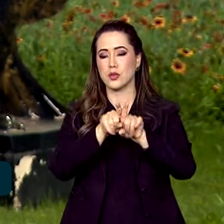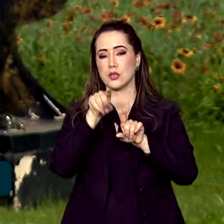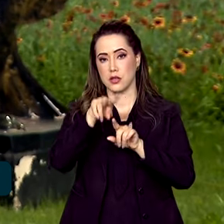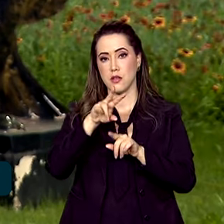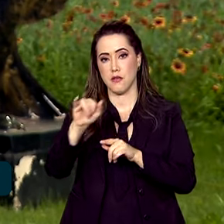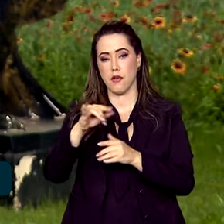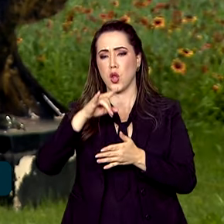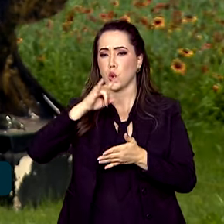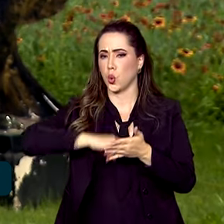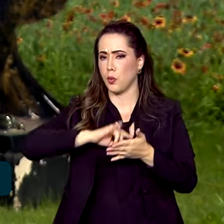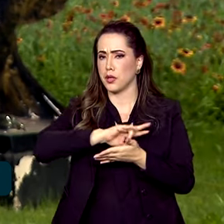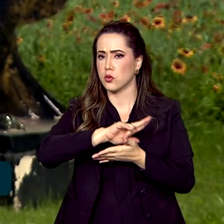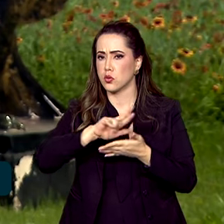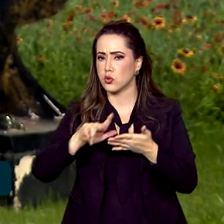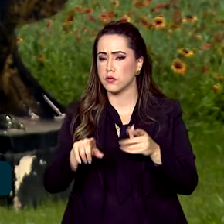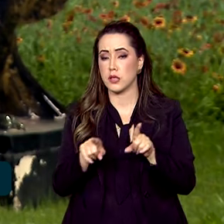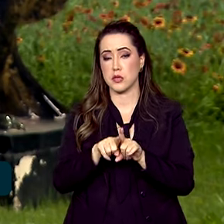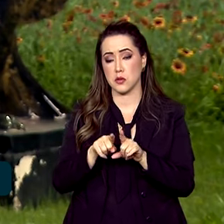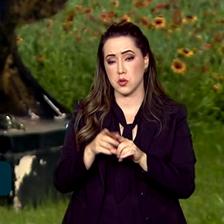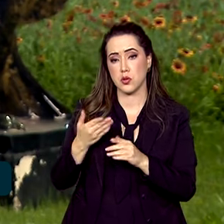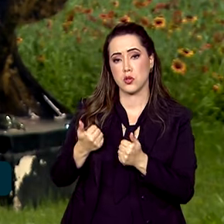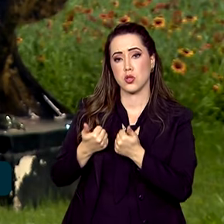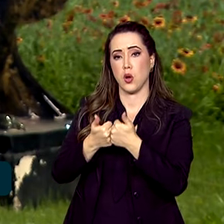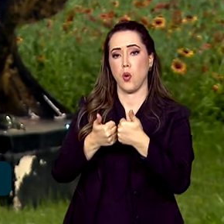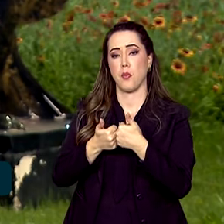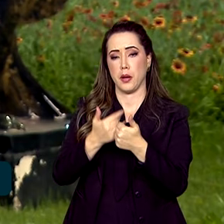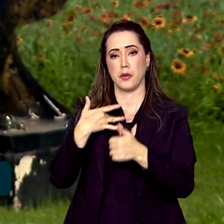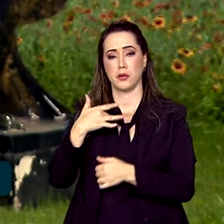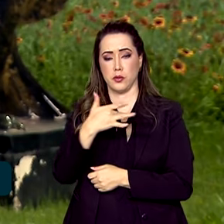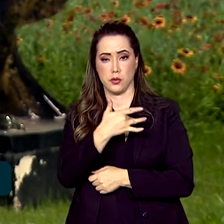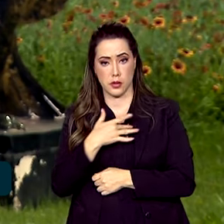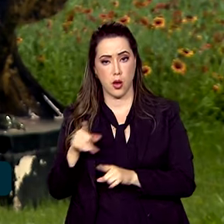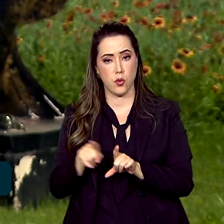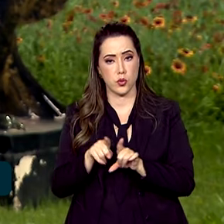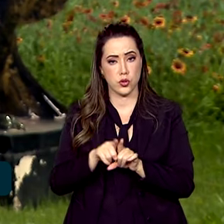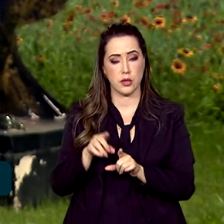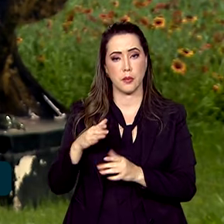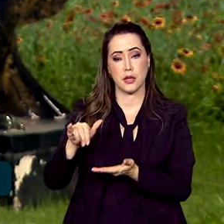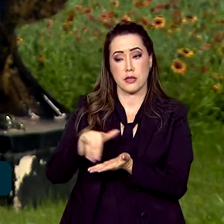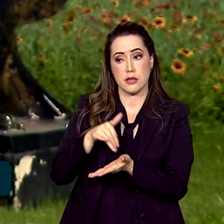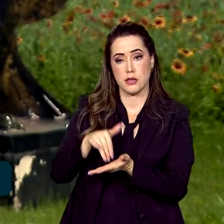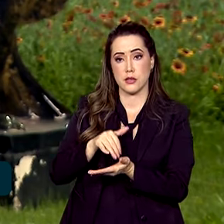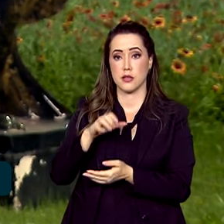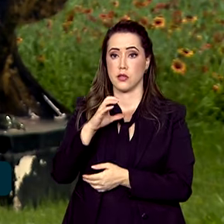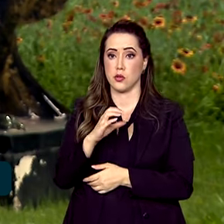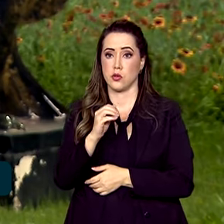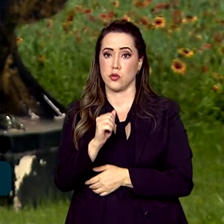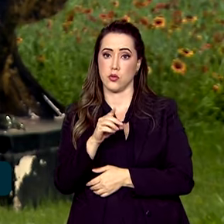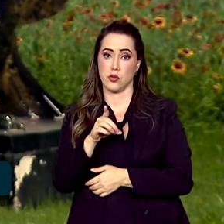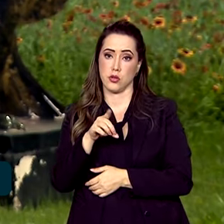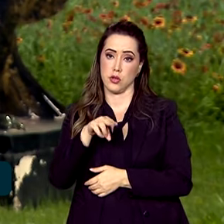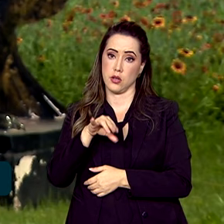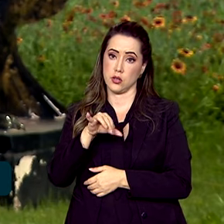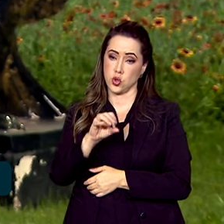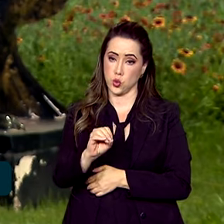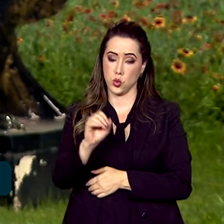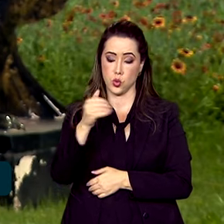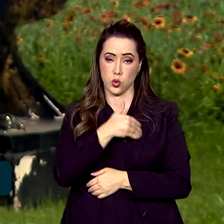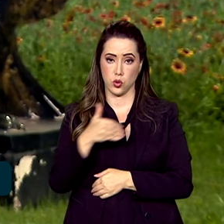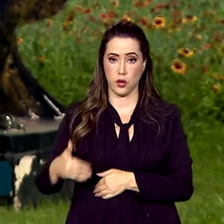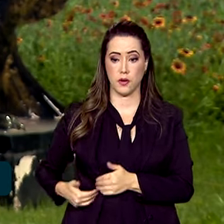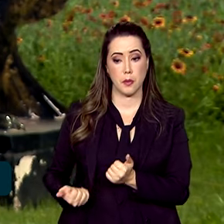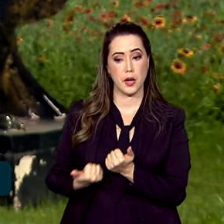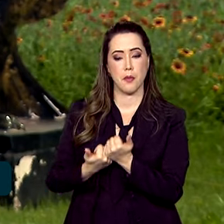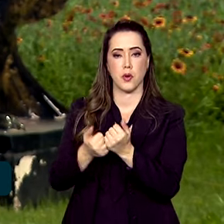regularização obrigatória e de acompanhamento de saúde, além de fazer a inscrição no Cadastro Único do Governo para receber